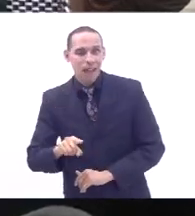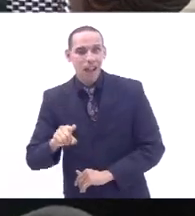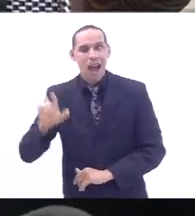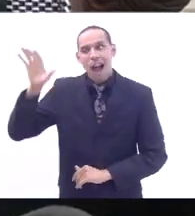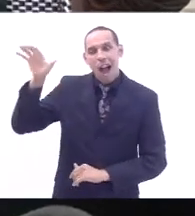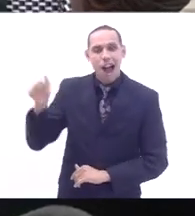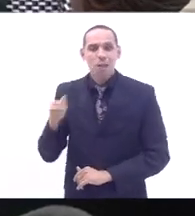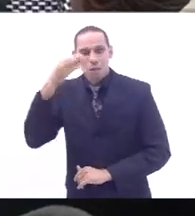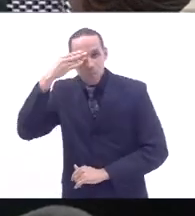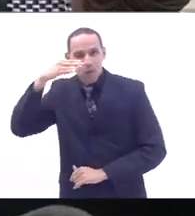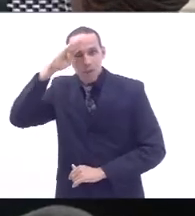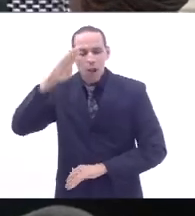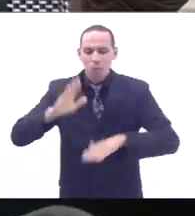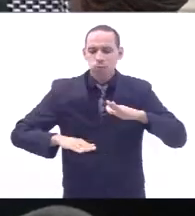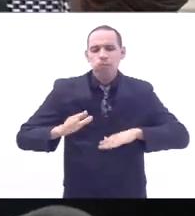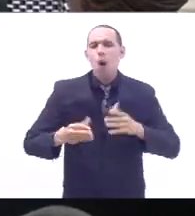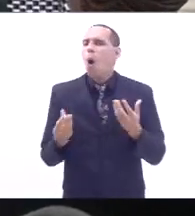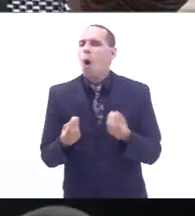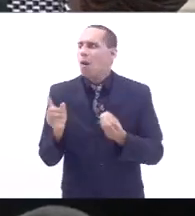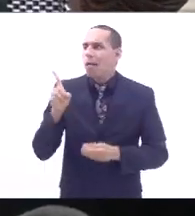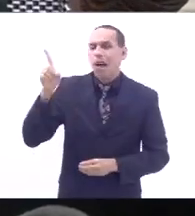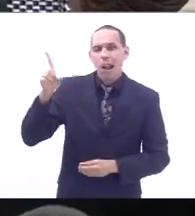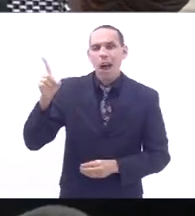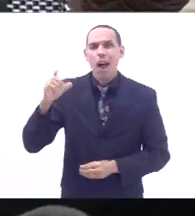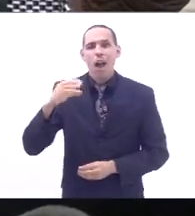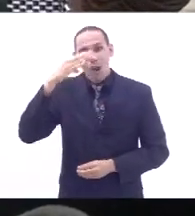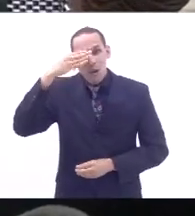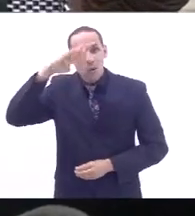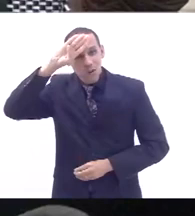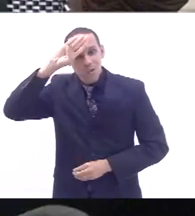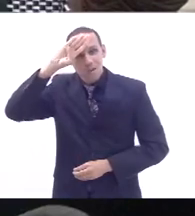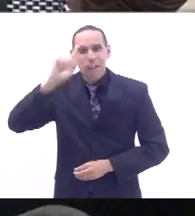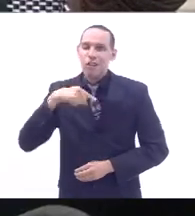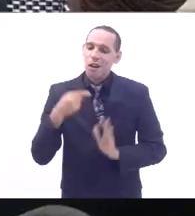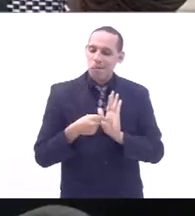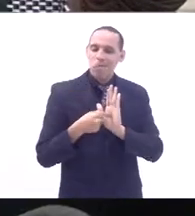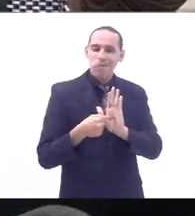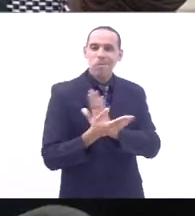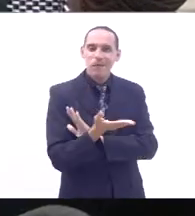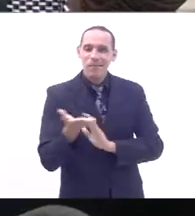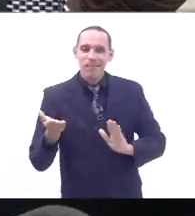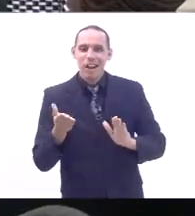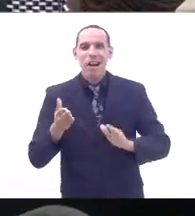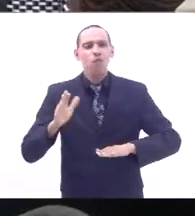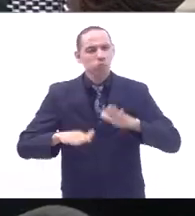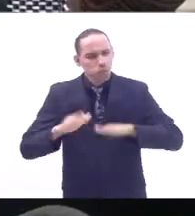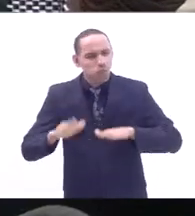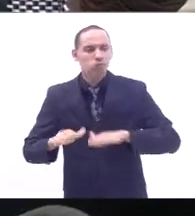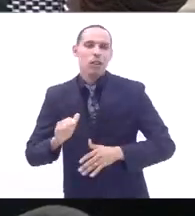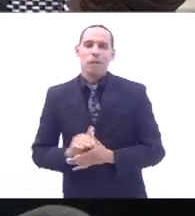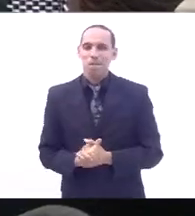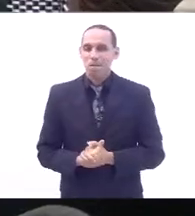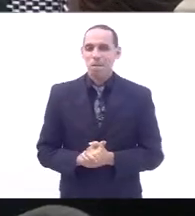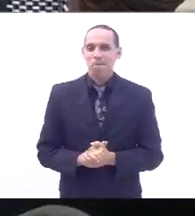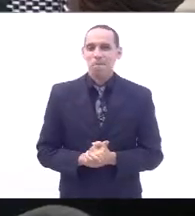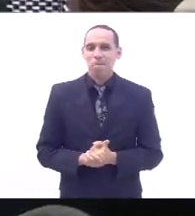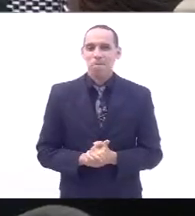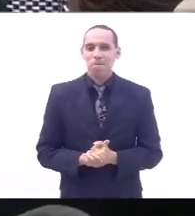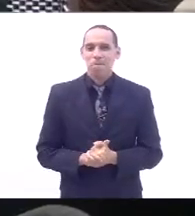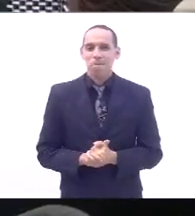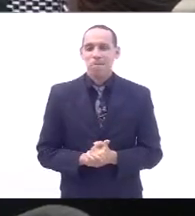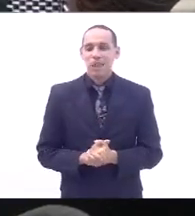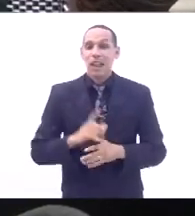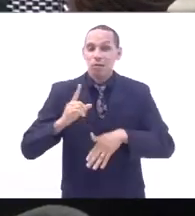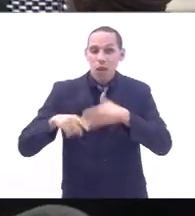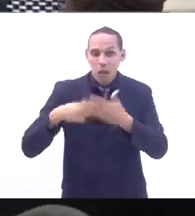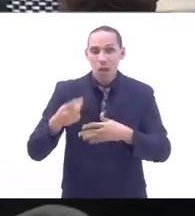como se toca e como se canta em Cuba. E a gente vai tocar um pouquinho, vamos cantar para Exu Eleguá, para abrir os caminhos, e